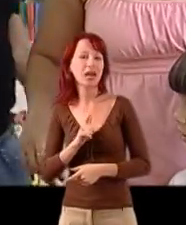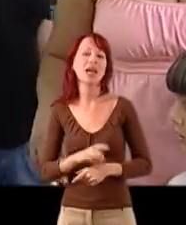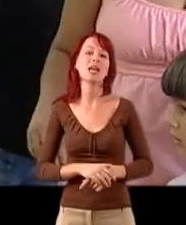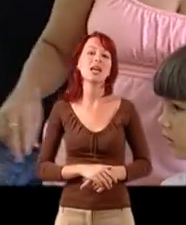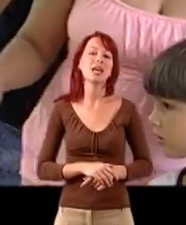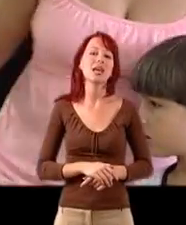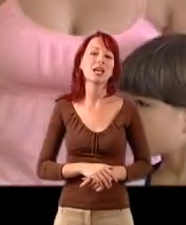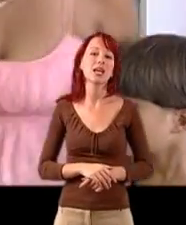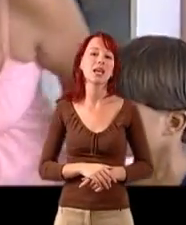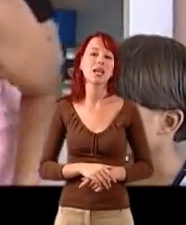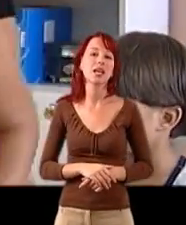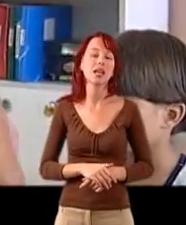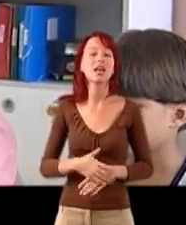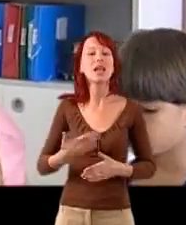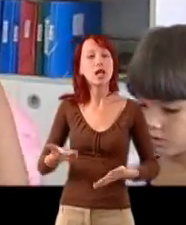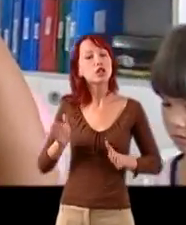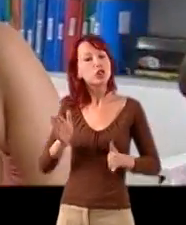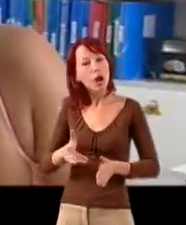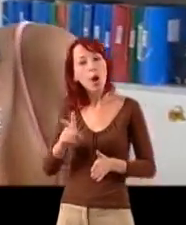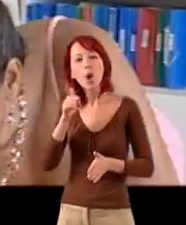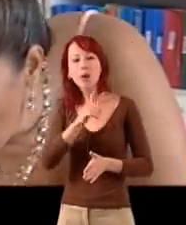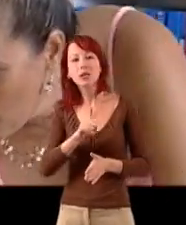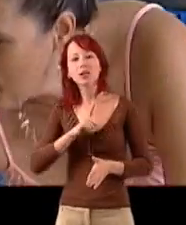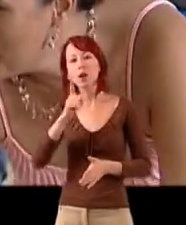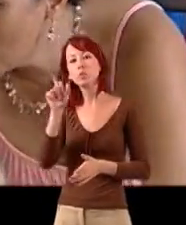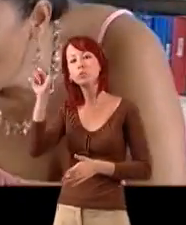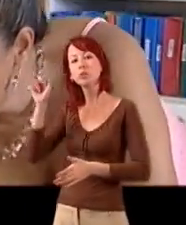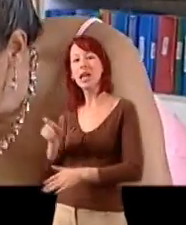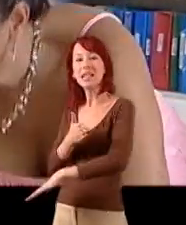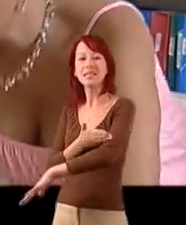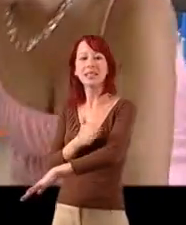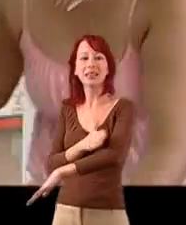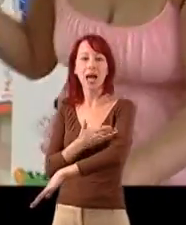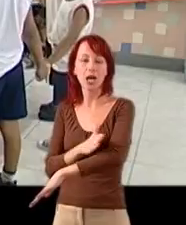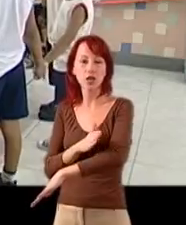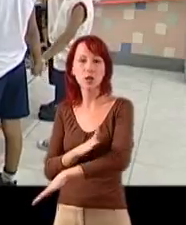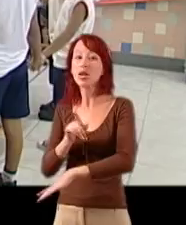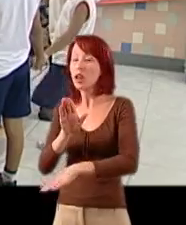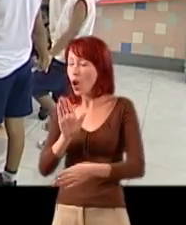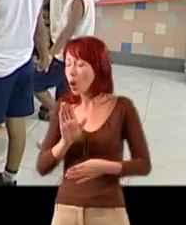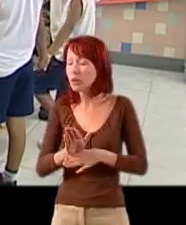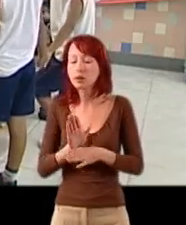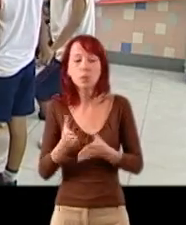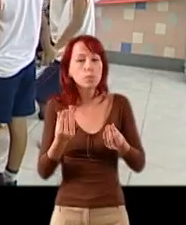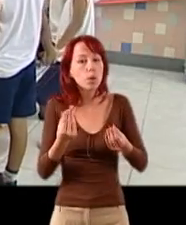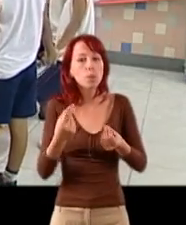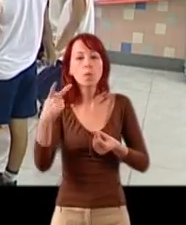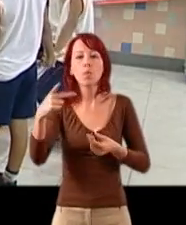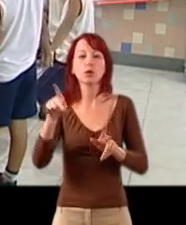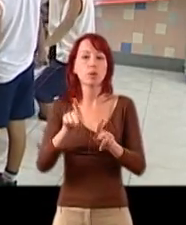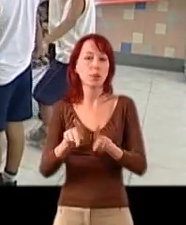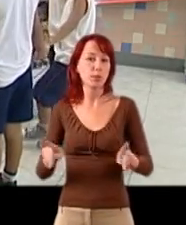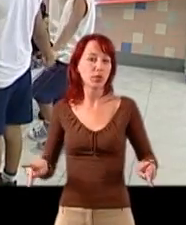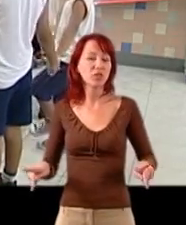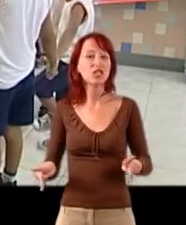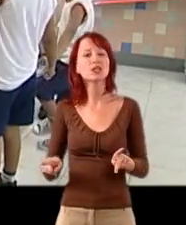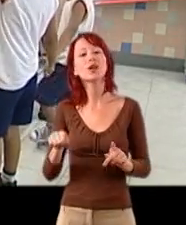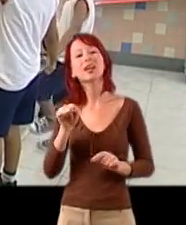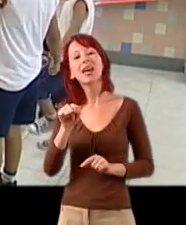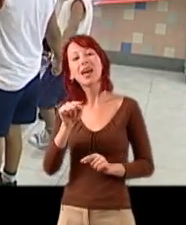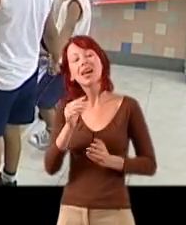tem. A gente conseguiu ter o apoio de um estagiário. Isso contribui muito para a professora,